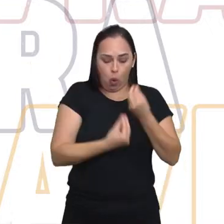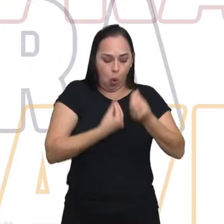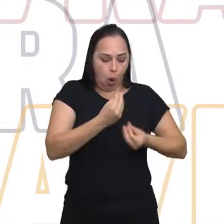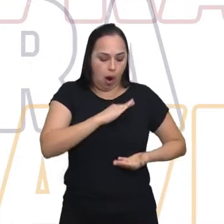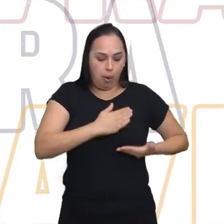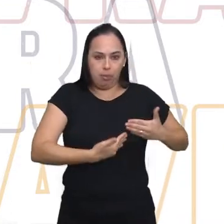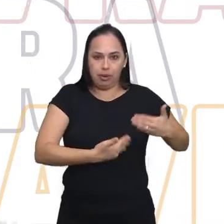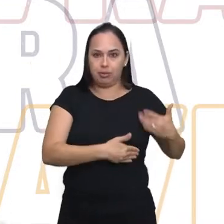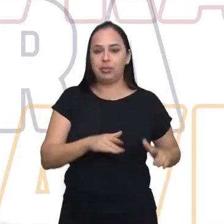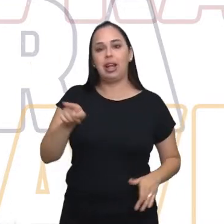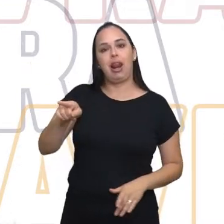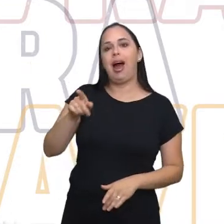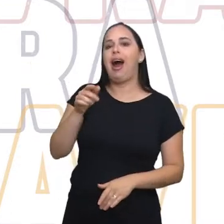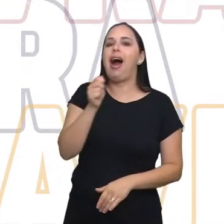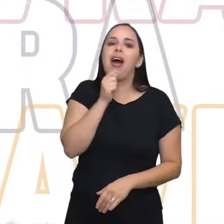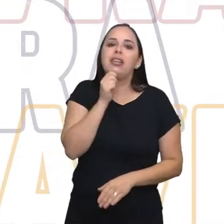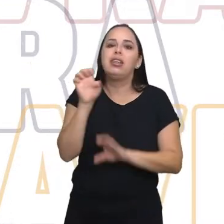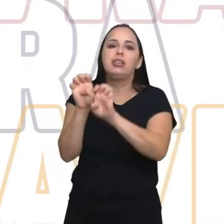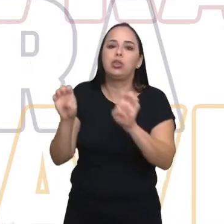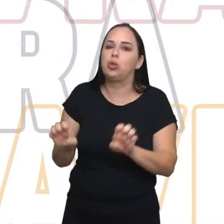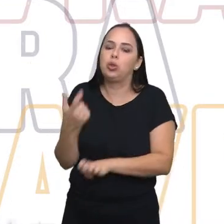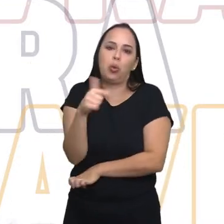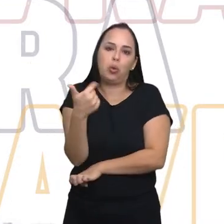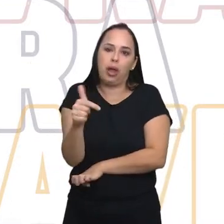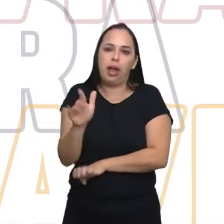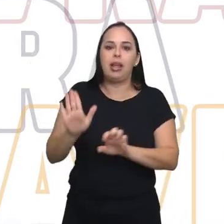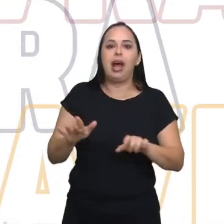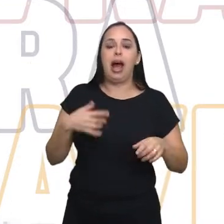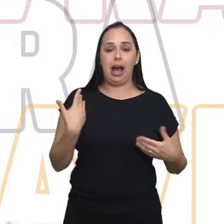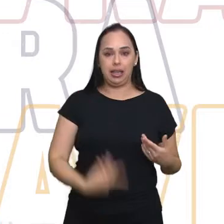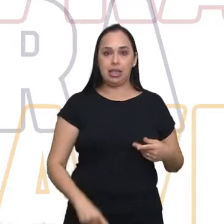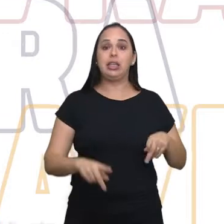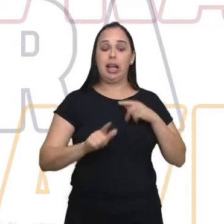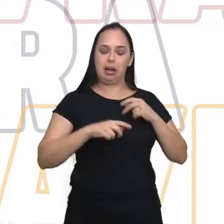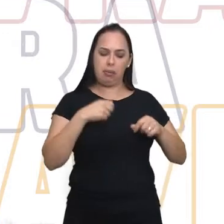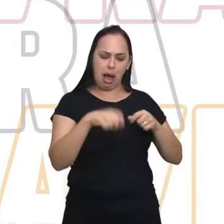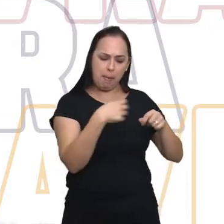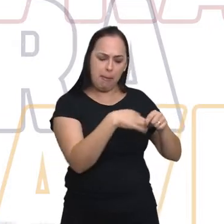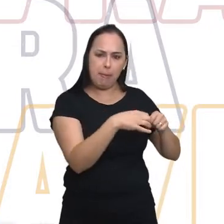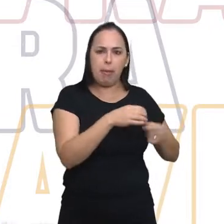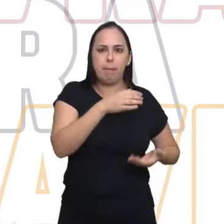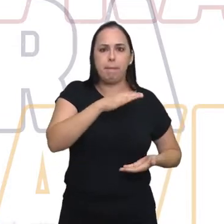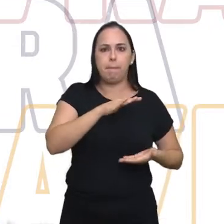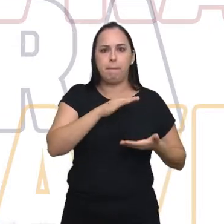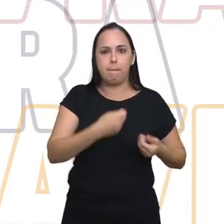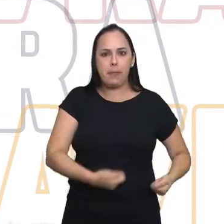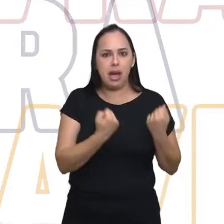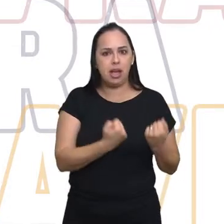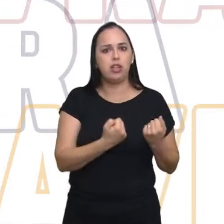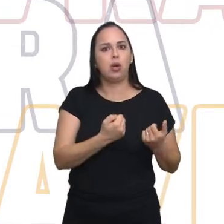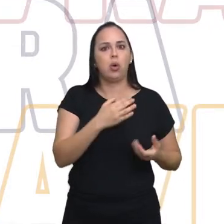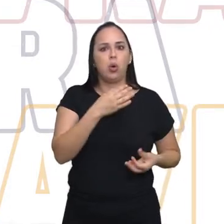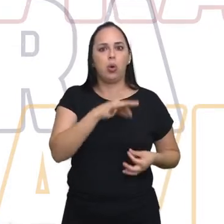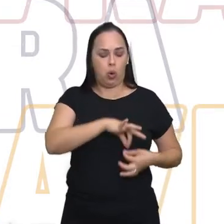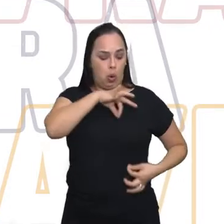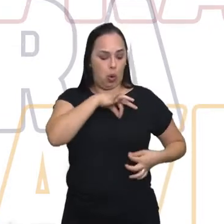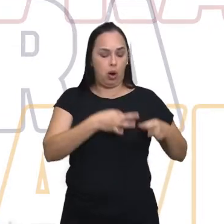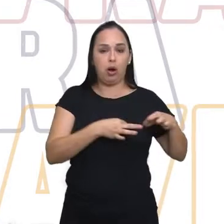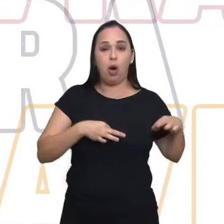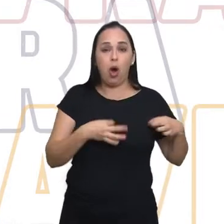ainda eles não têm uma estrutura igual a nossa, porque nós temos uma sala específica, máquina de costura, tamanho, peso, medida,